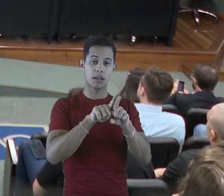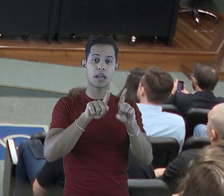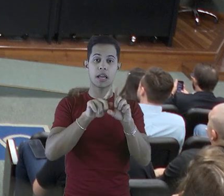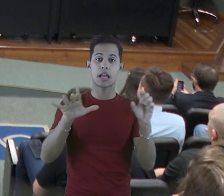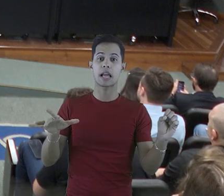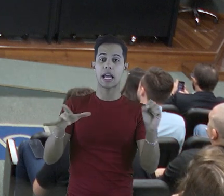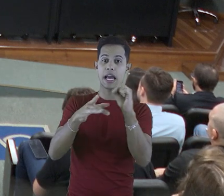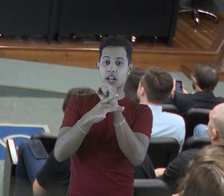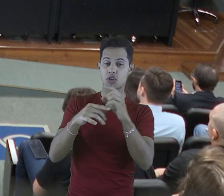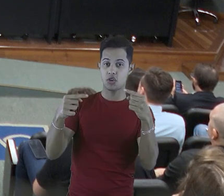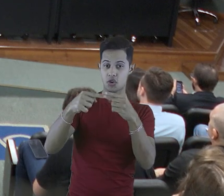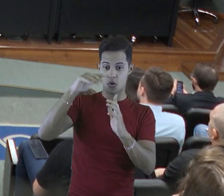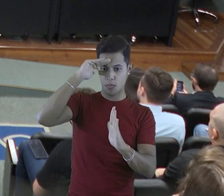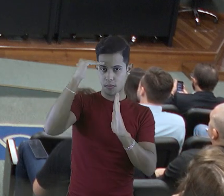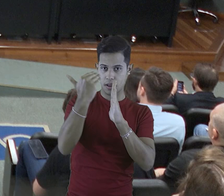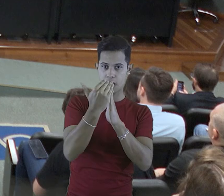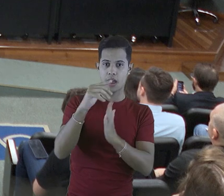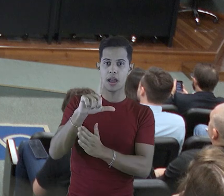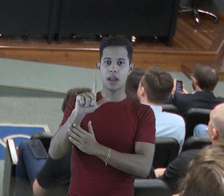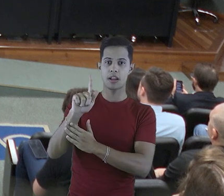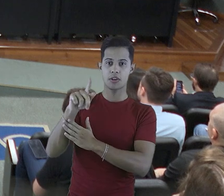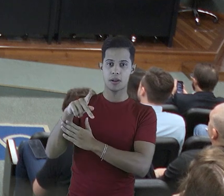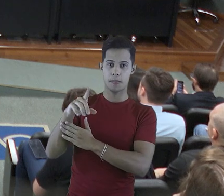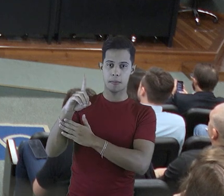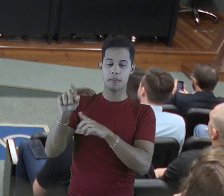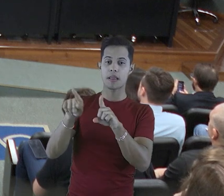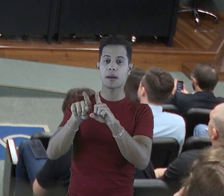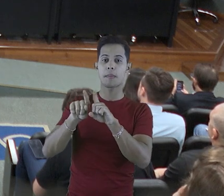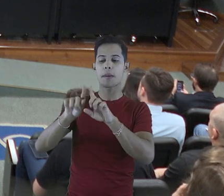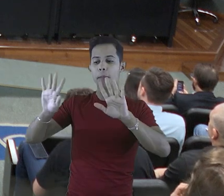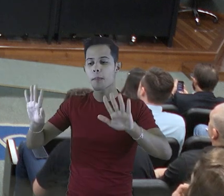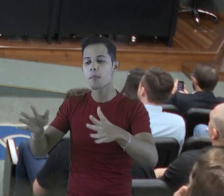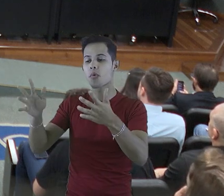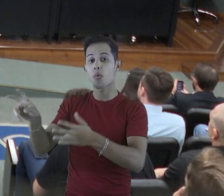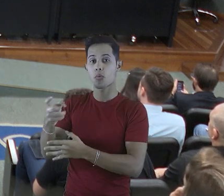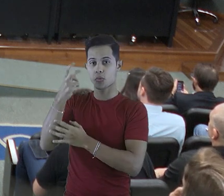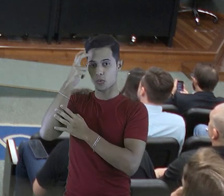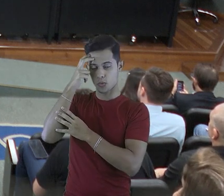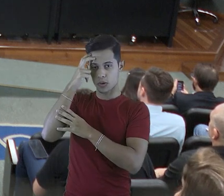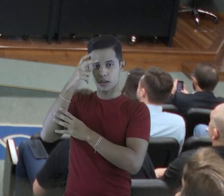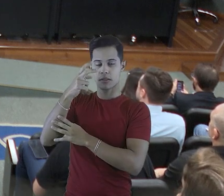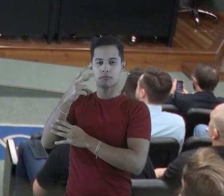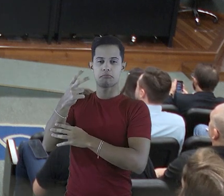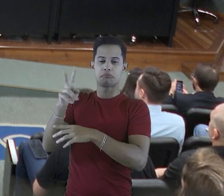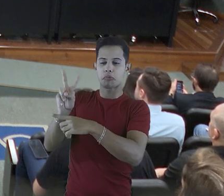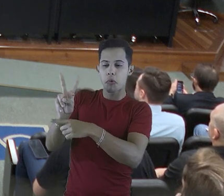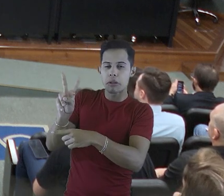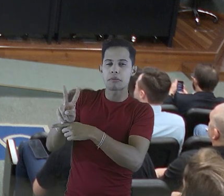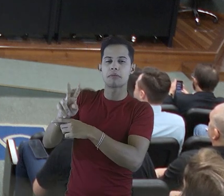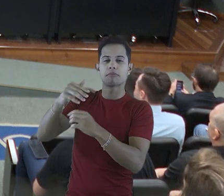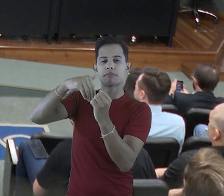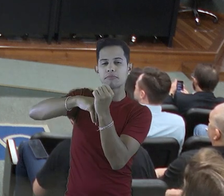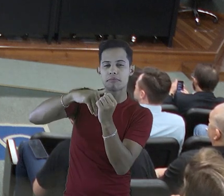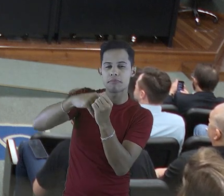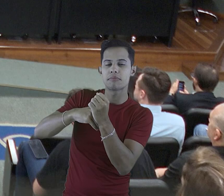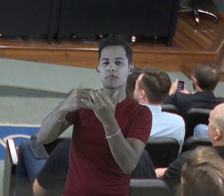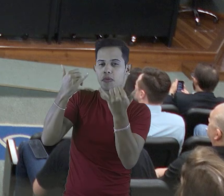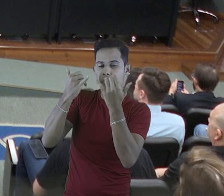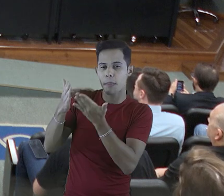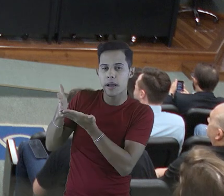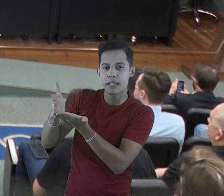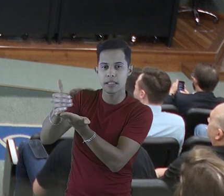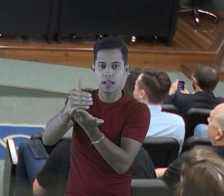elo de comunicação, garantir o cumprimento da LGPD, promover uma cultura de privacidade de dados. Isso é importante.